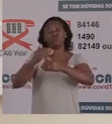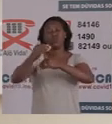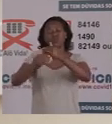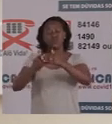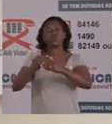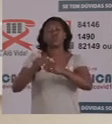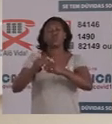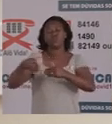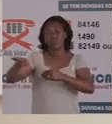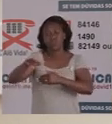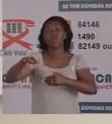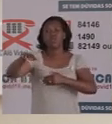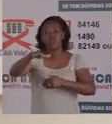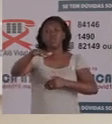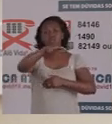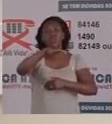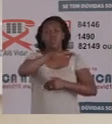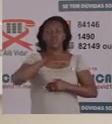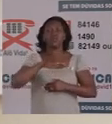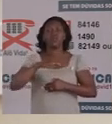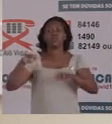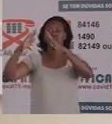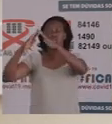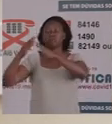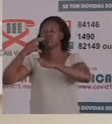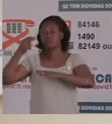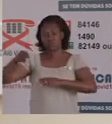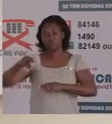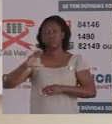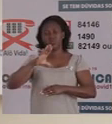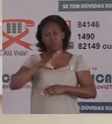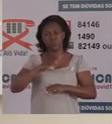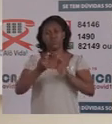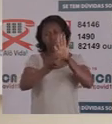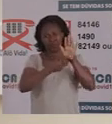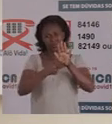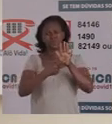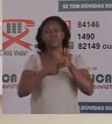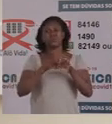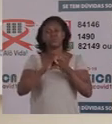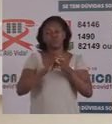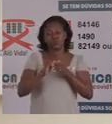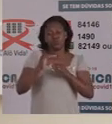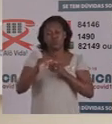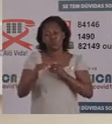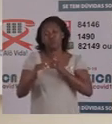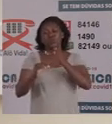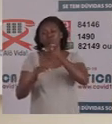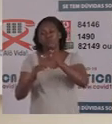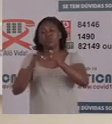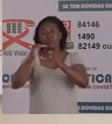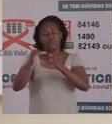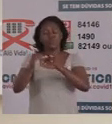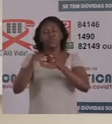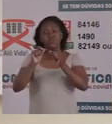áreas do acampamento. Então, veem aqui que, de uma forma sequencial, se vai fazendo a desinfecção